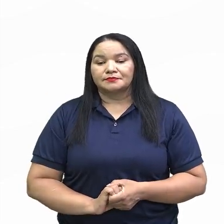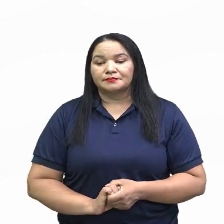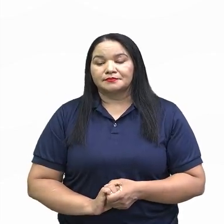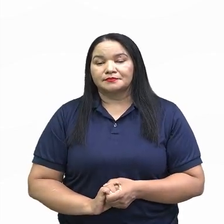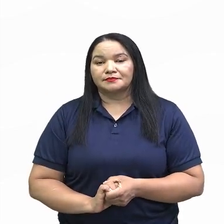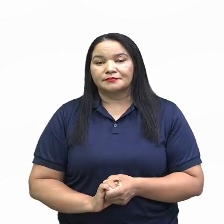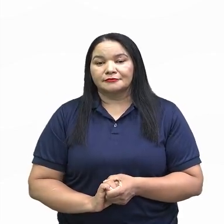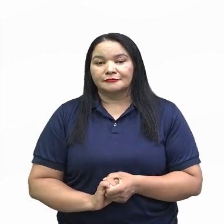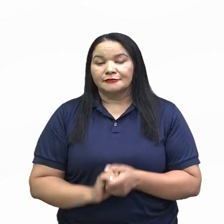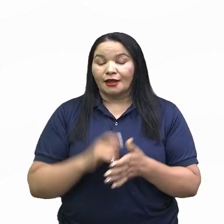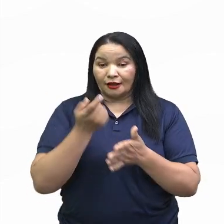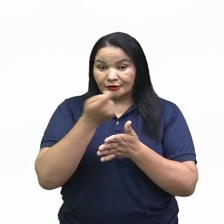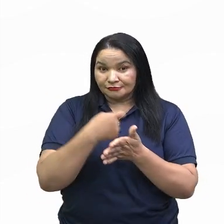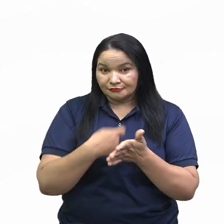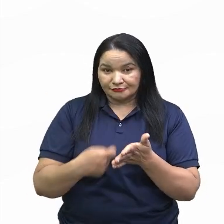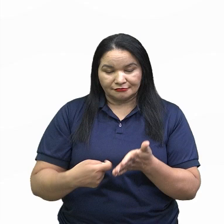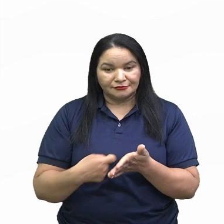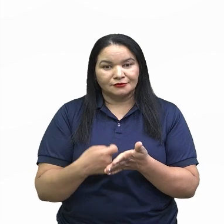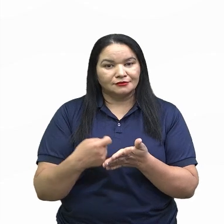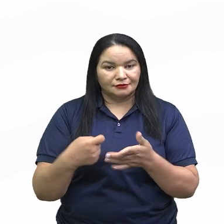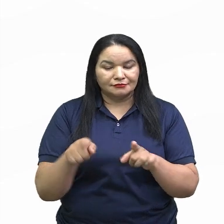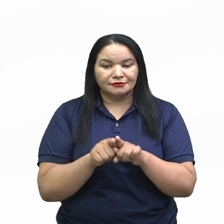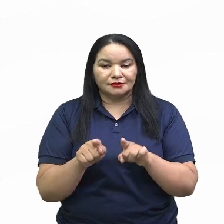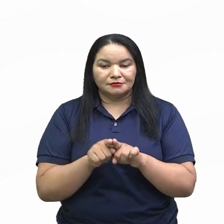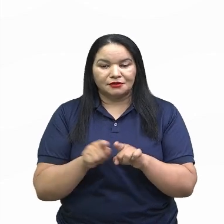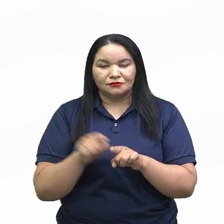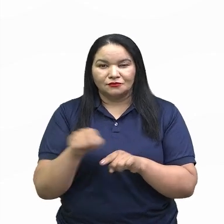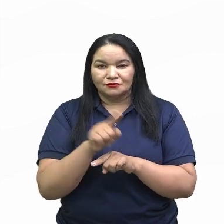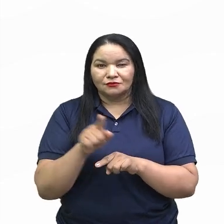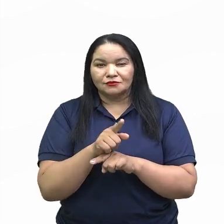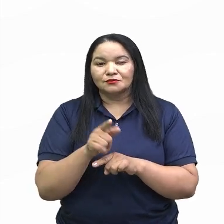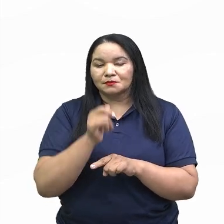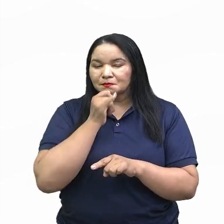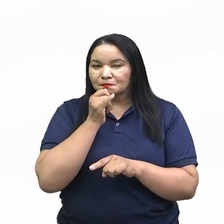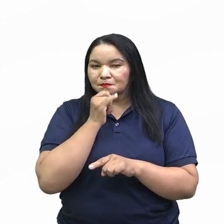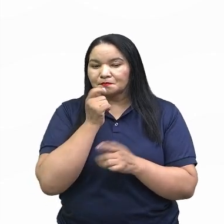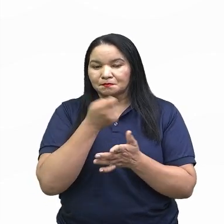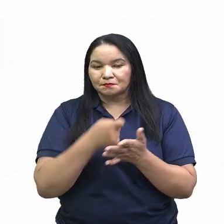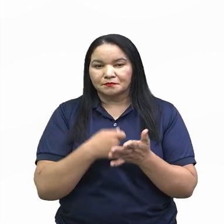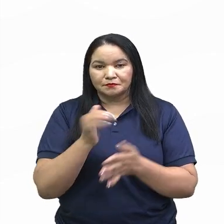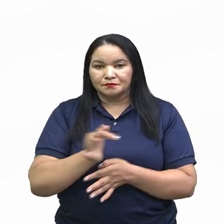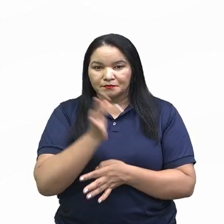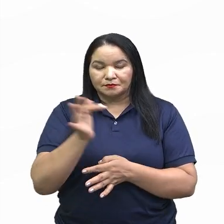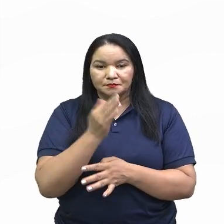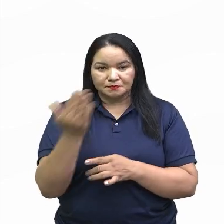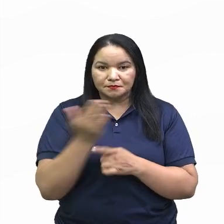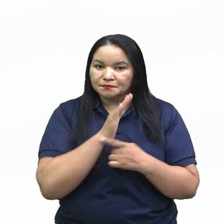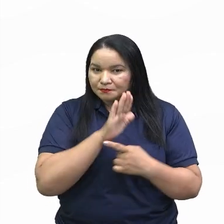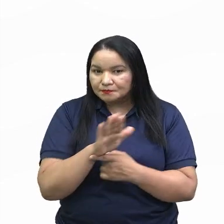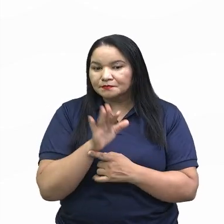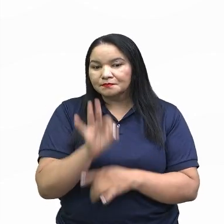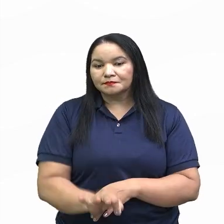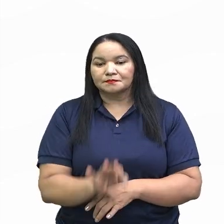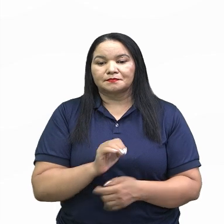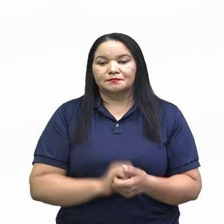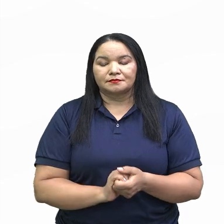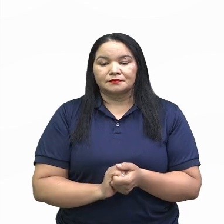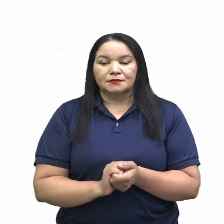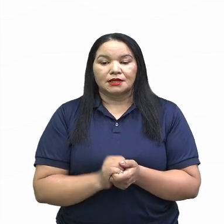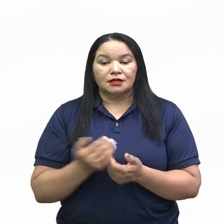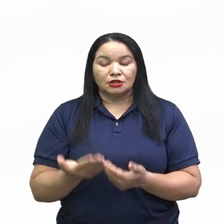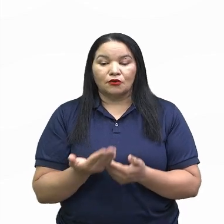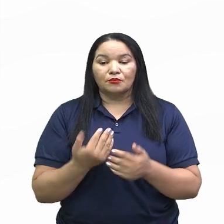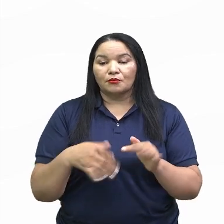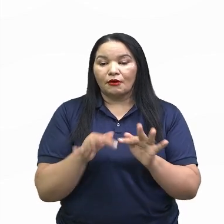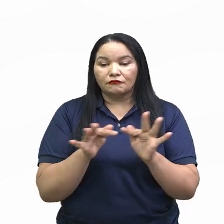corre aí para fazer a anotação para que você não perca este exemplo, porque lá no futuro vai te servir. Considere a função